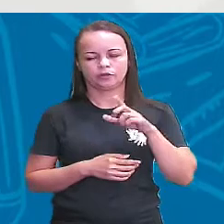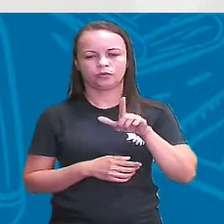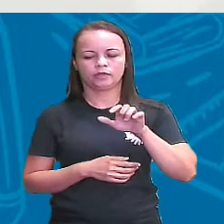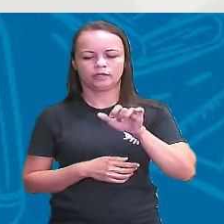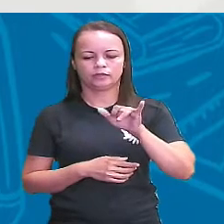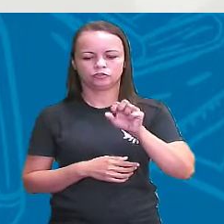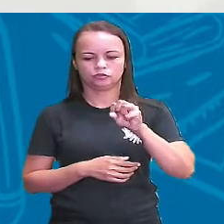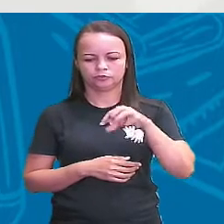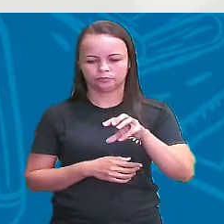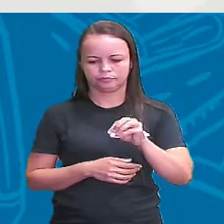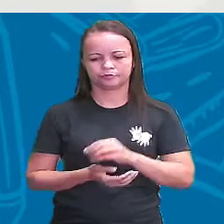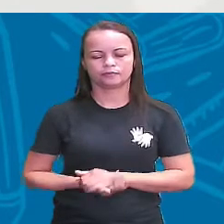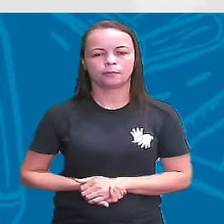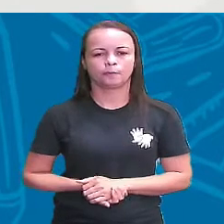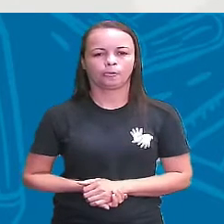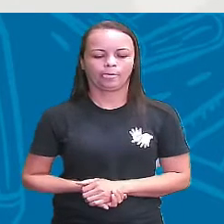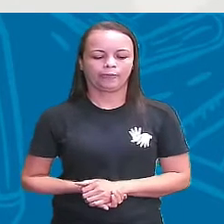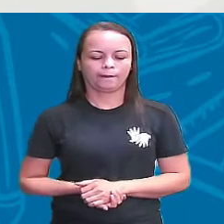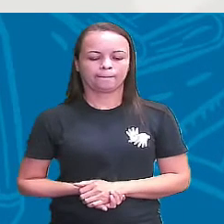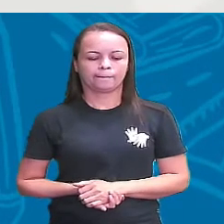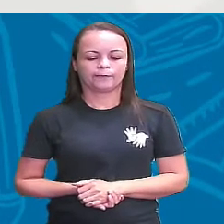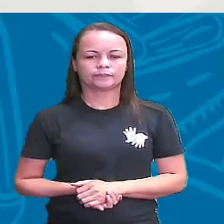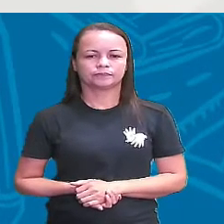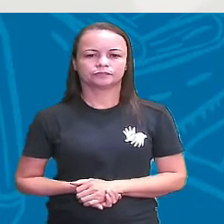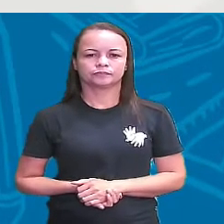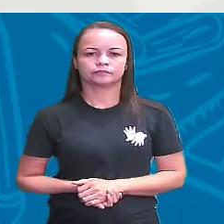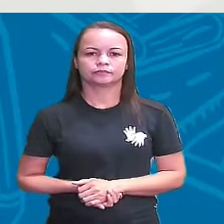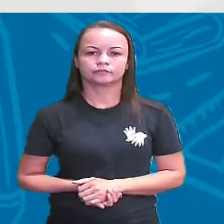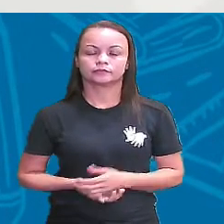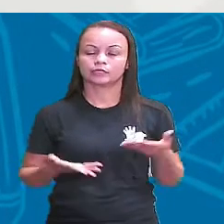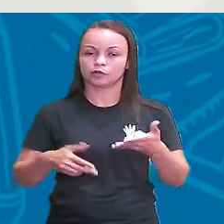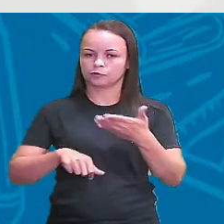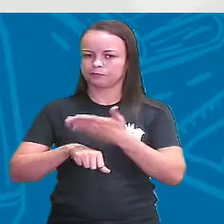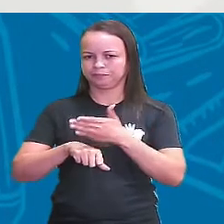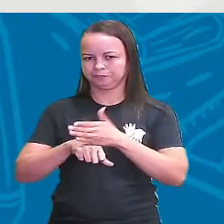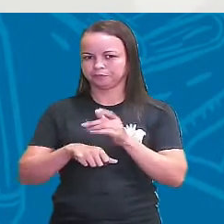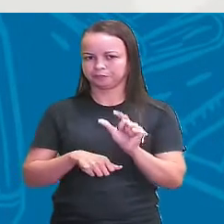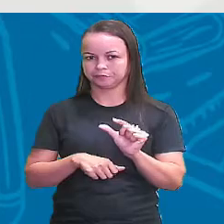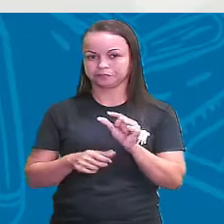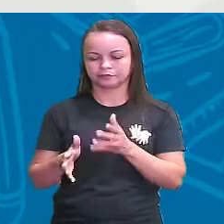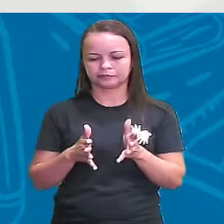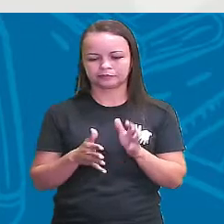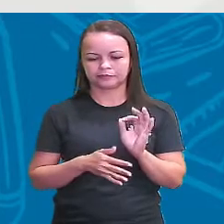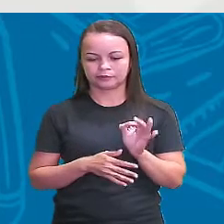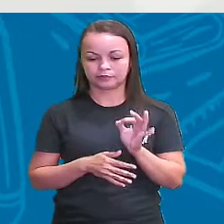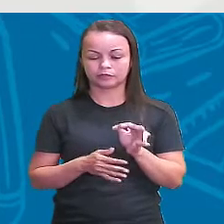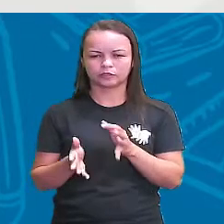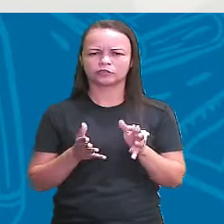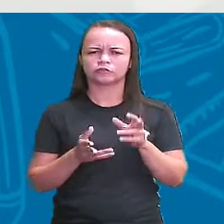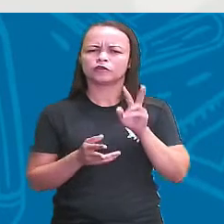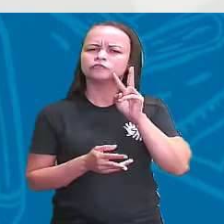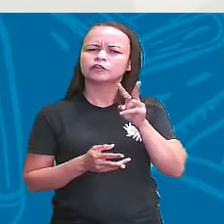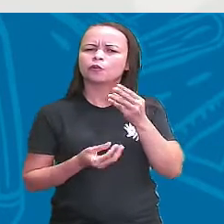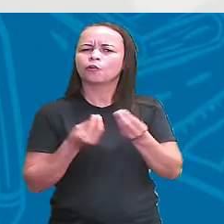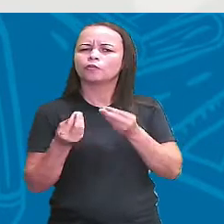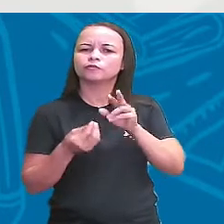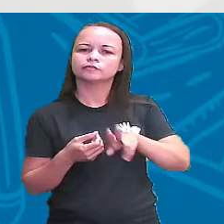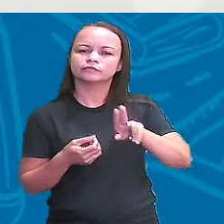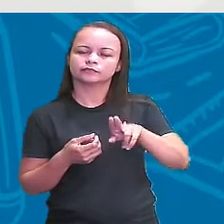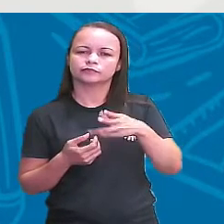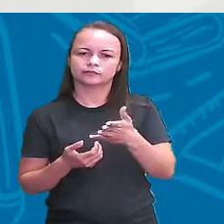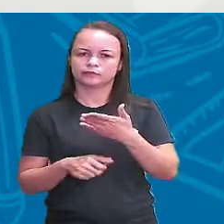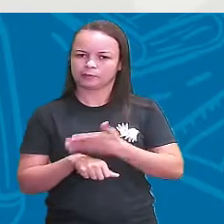bom? E agora vamos a praticar um pouquinho, certo? A gente vai ver como é que a gente usa,